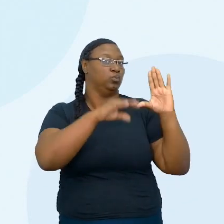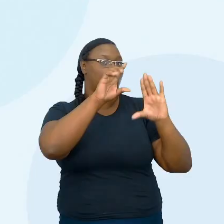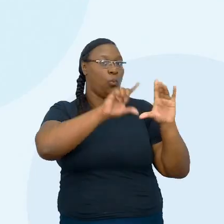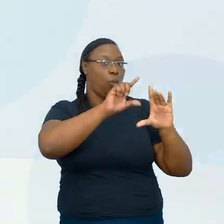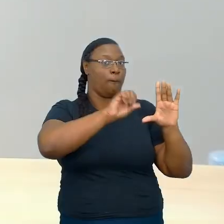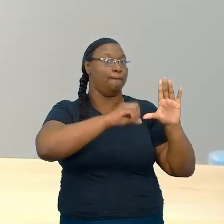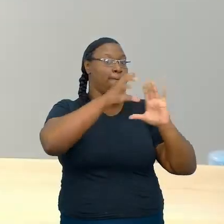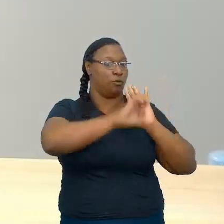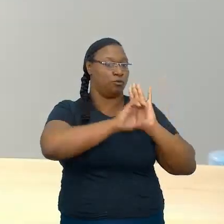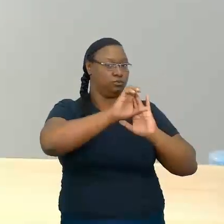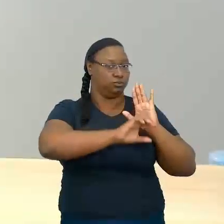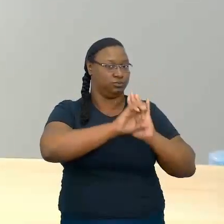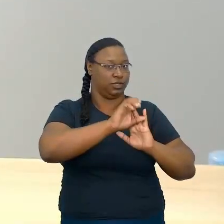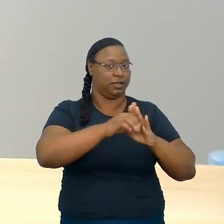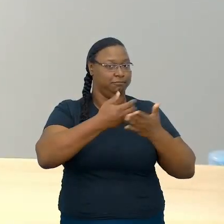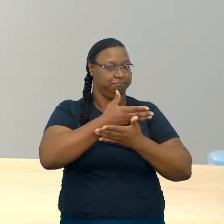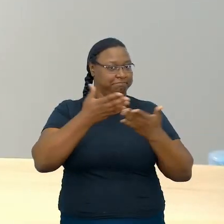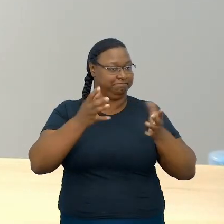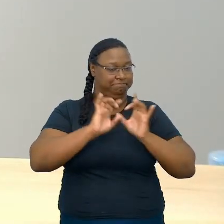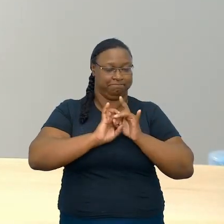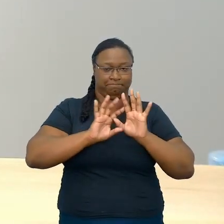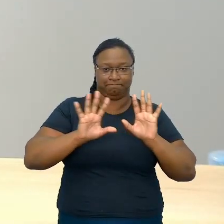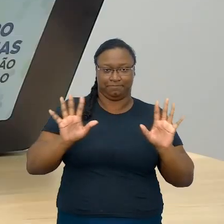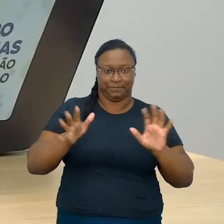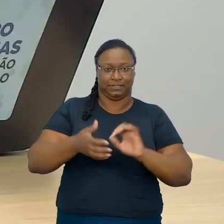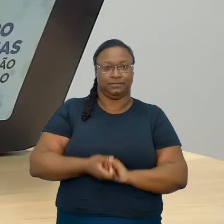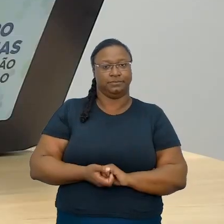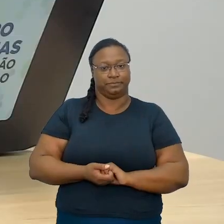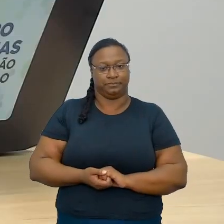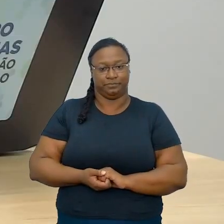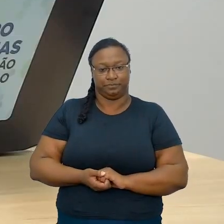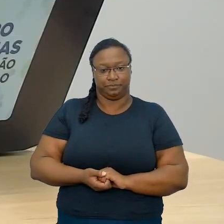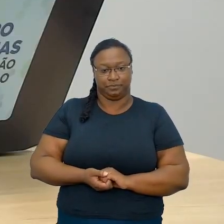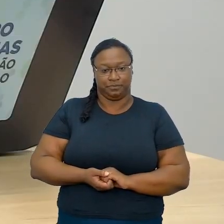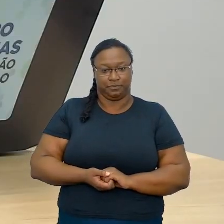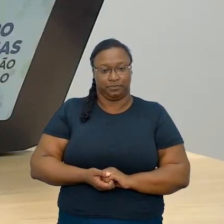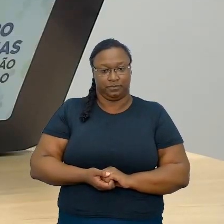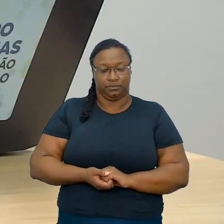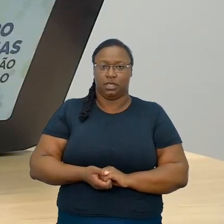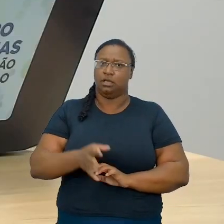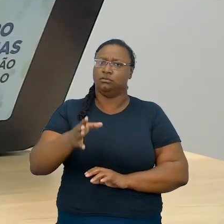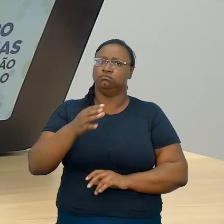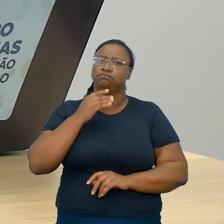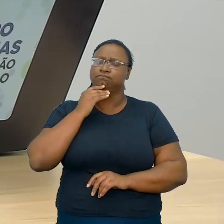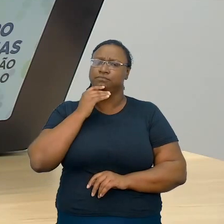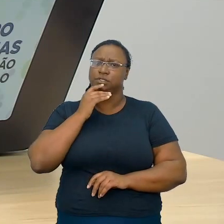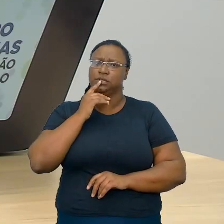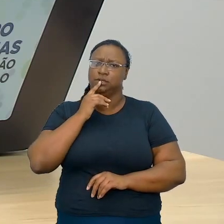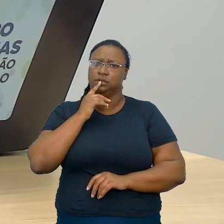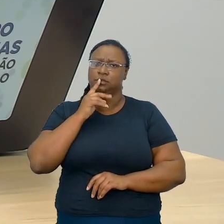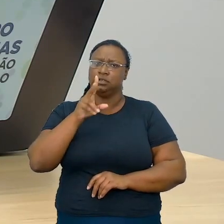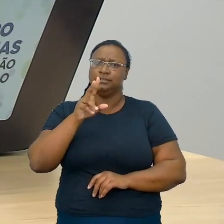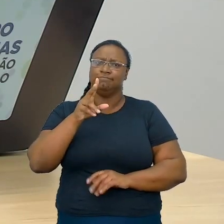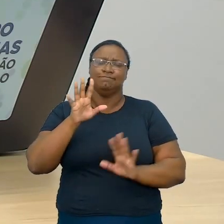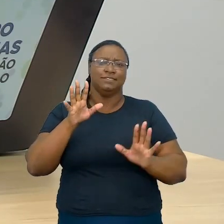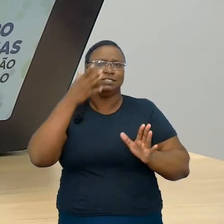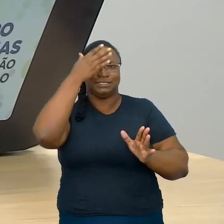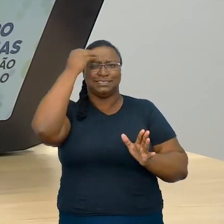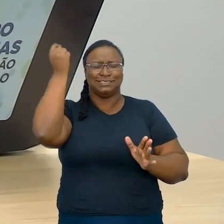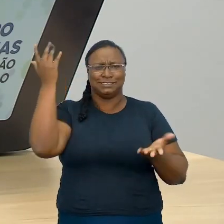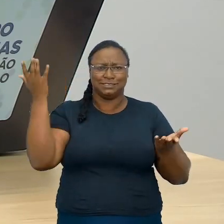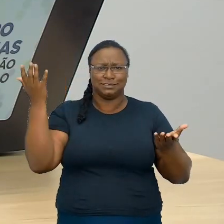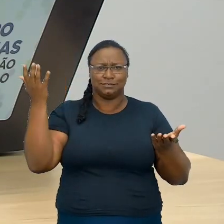vontade para participar, por favor. Só um comentário, Lourdes, que eu acho que nós acabamos deixando passar, né? é